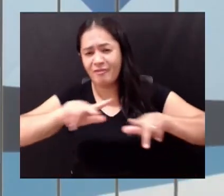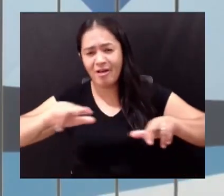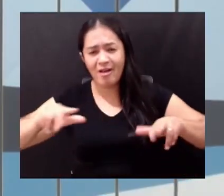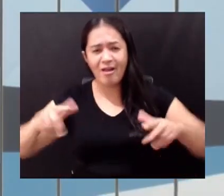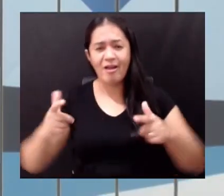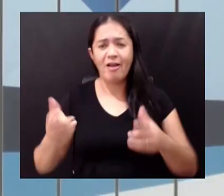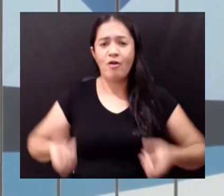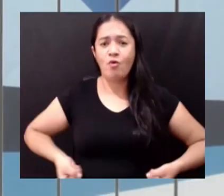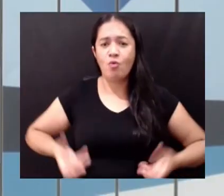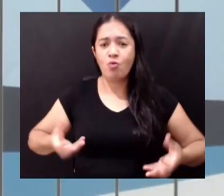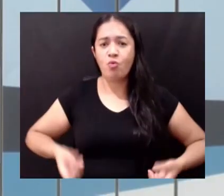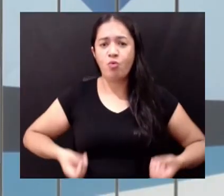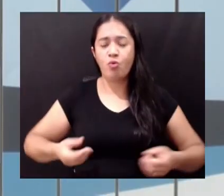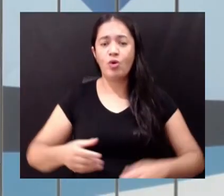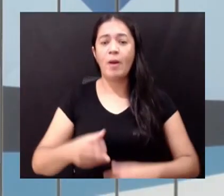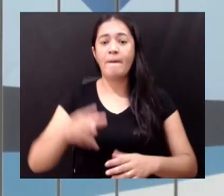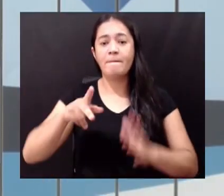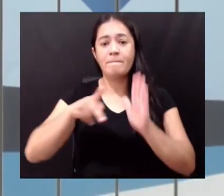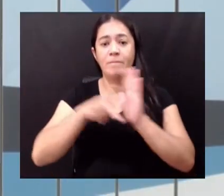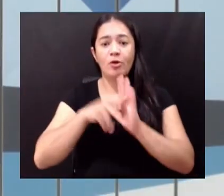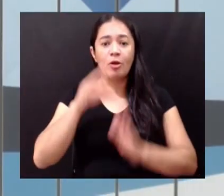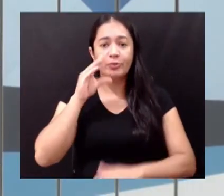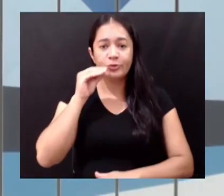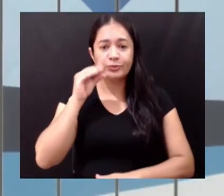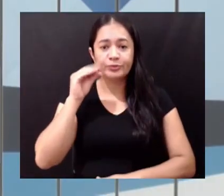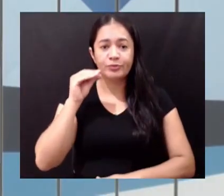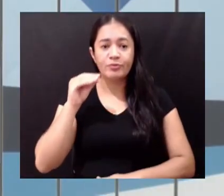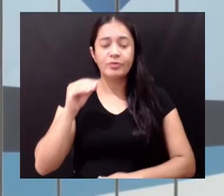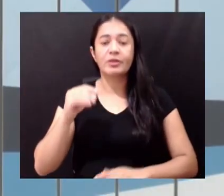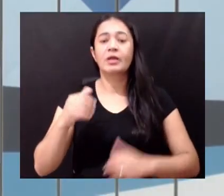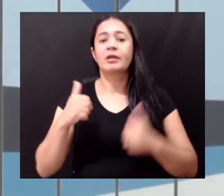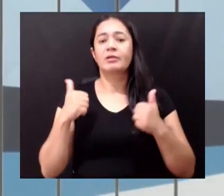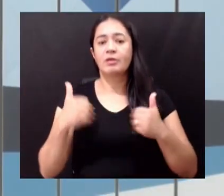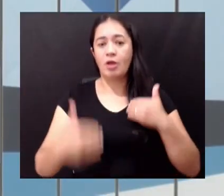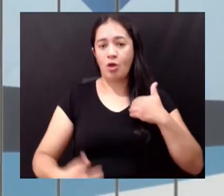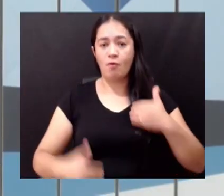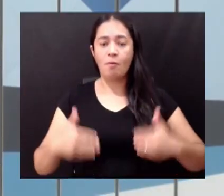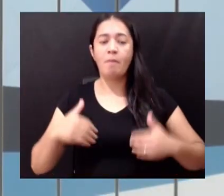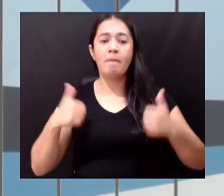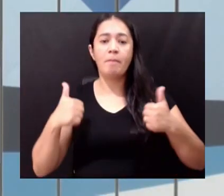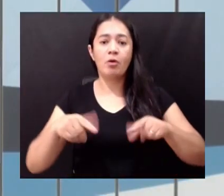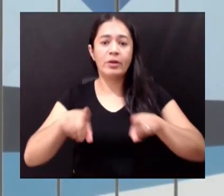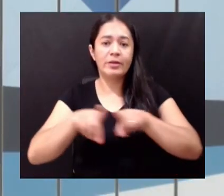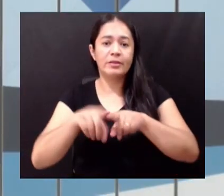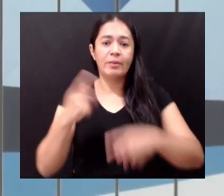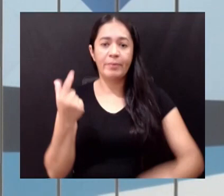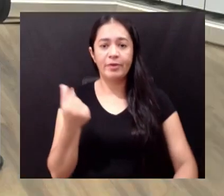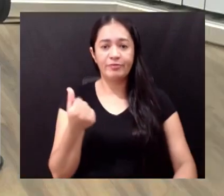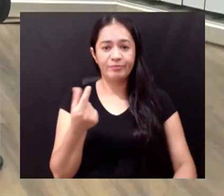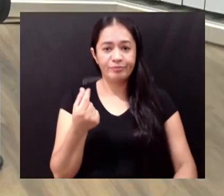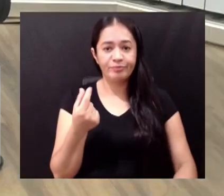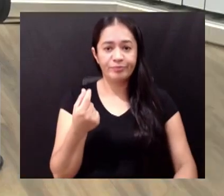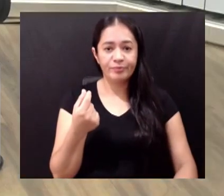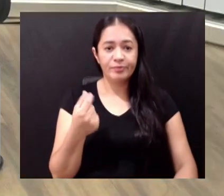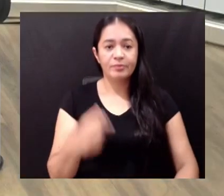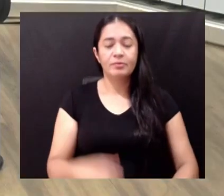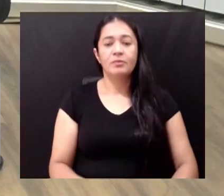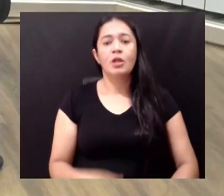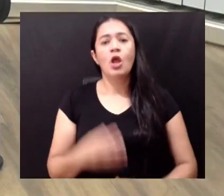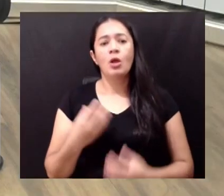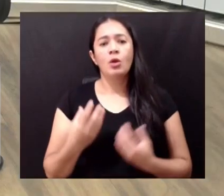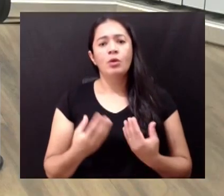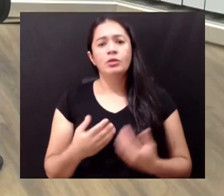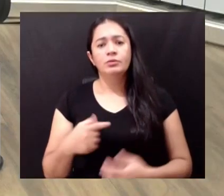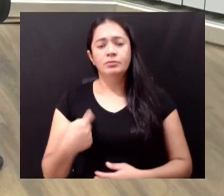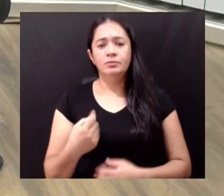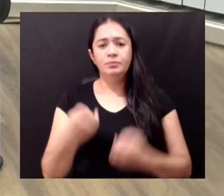na conta, né? Então, tem uma questão do bem-estar físico, mas também do bem-estar financeiro desse funcionário. Quando falamos em saúde mental, eu acho que